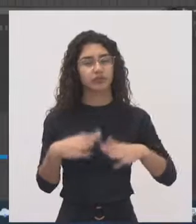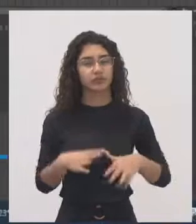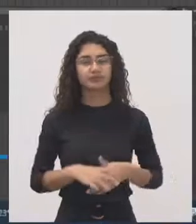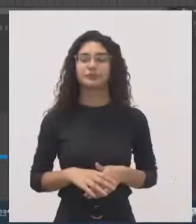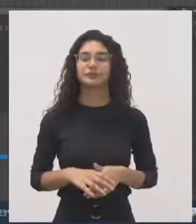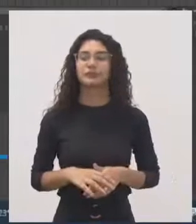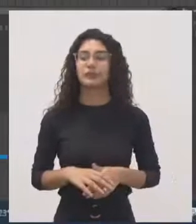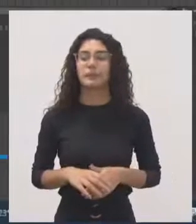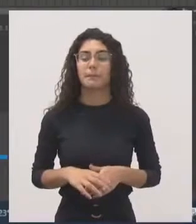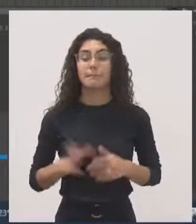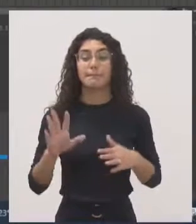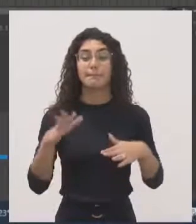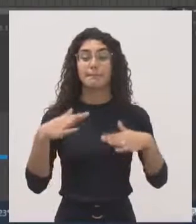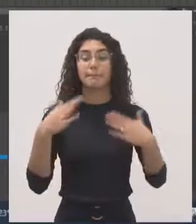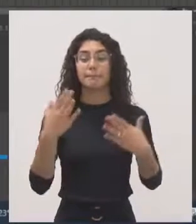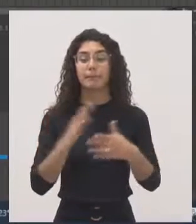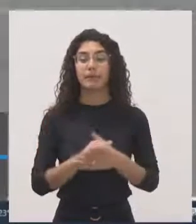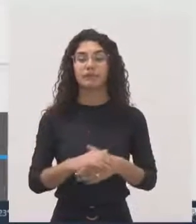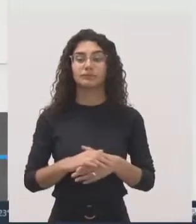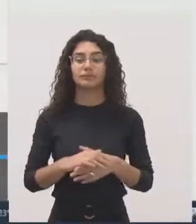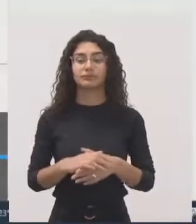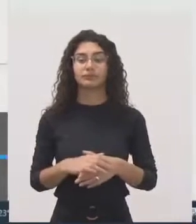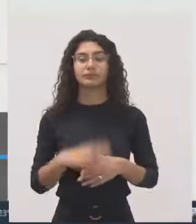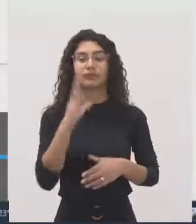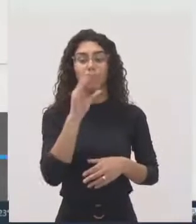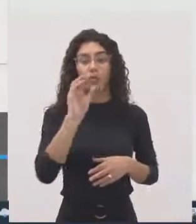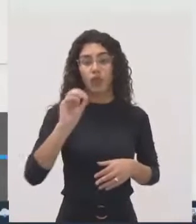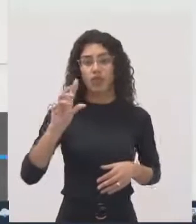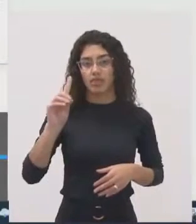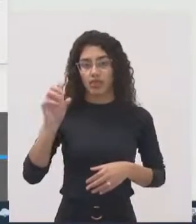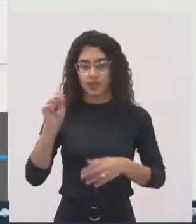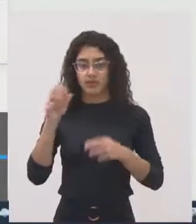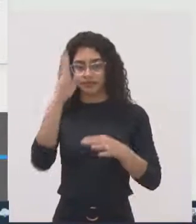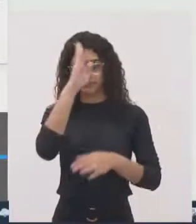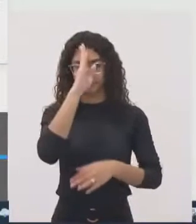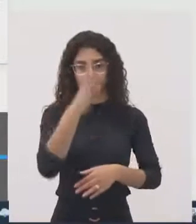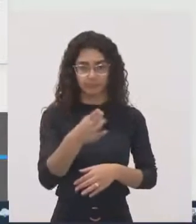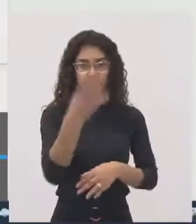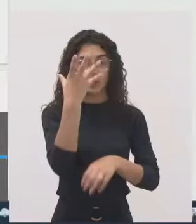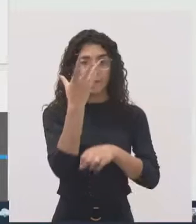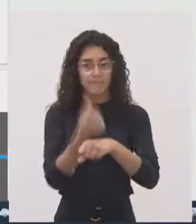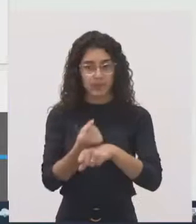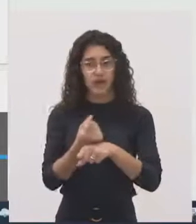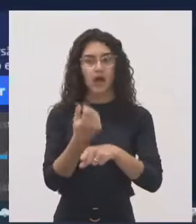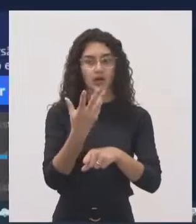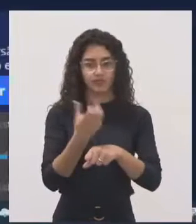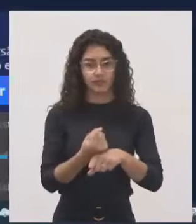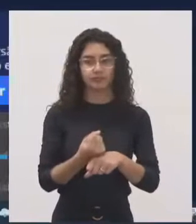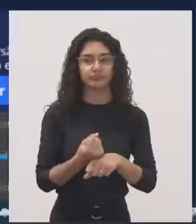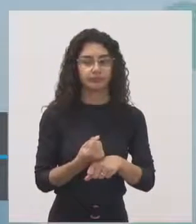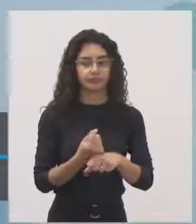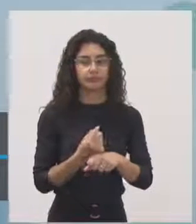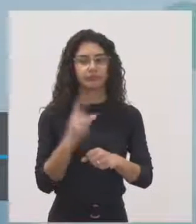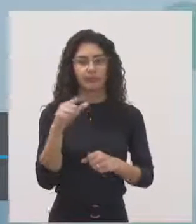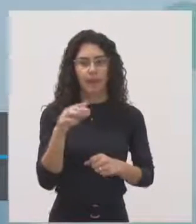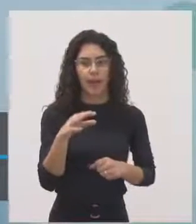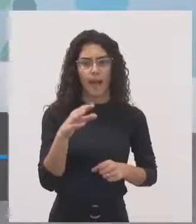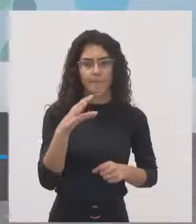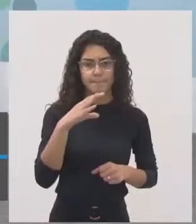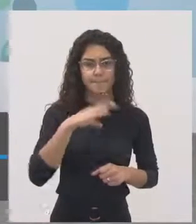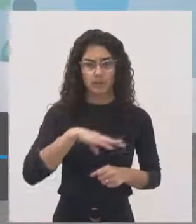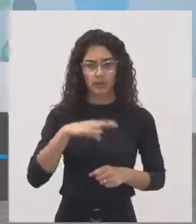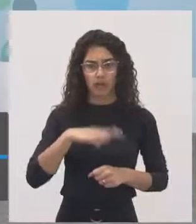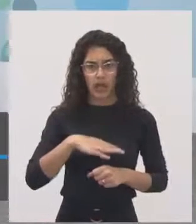gente, vamos falando assim. O OBS é de graça. Baixa lá. É gratuito. É em português? Em